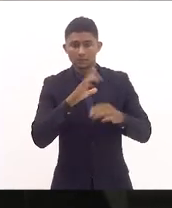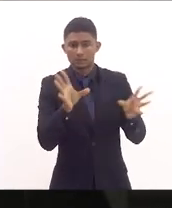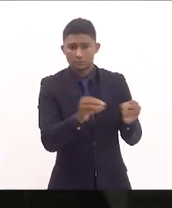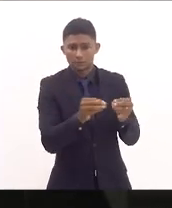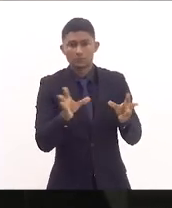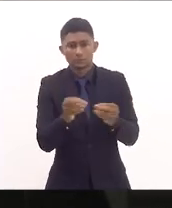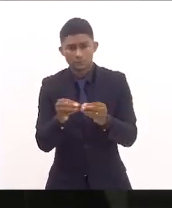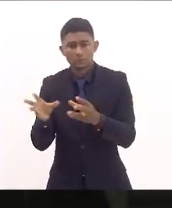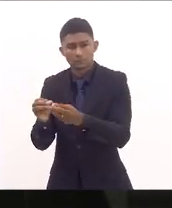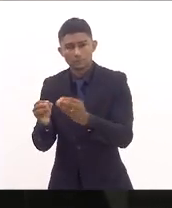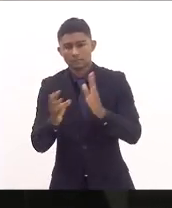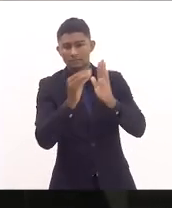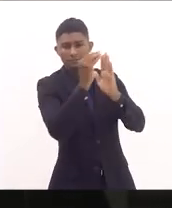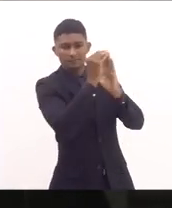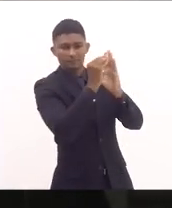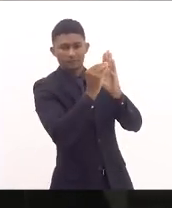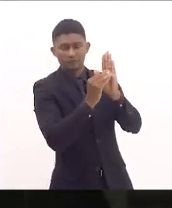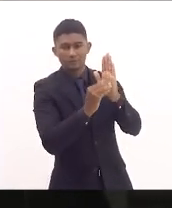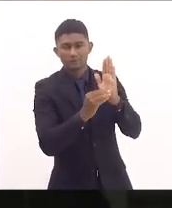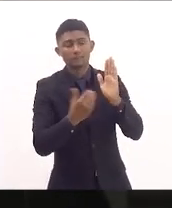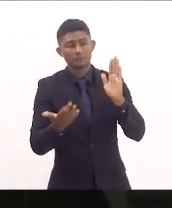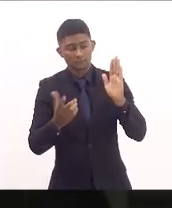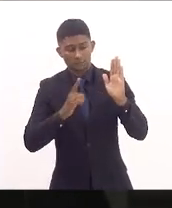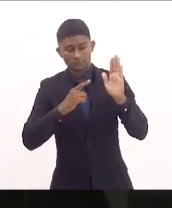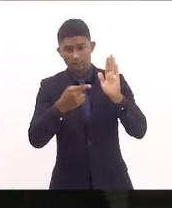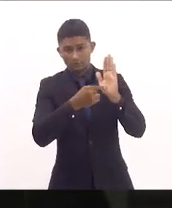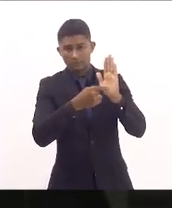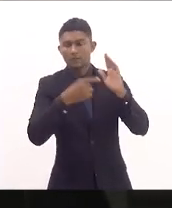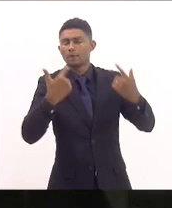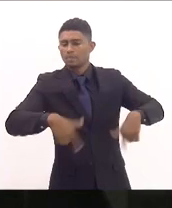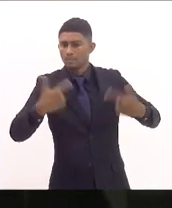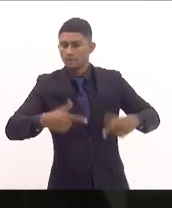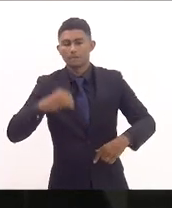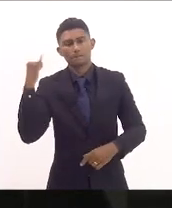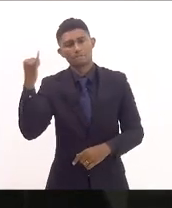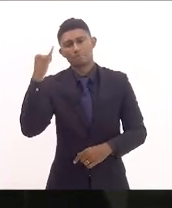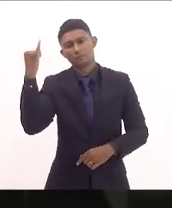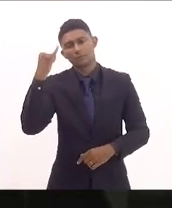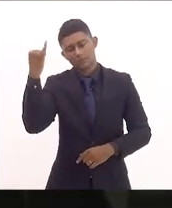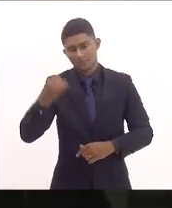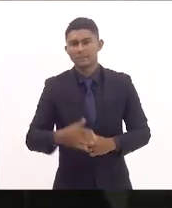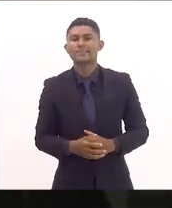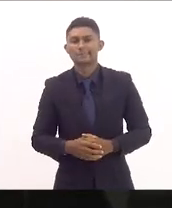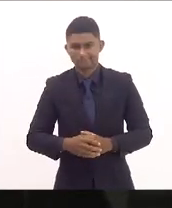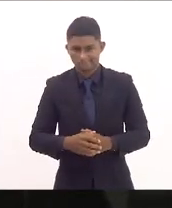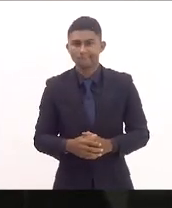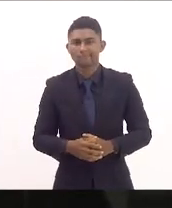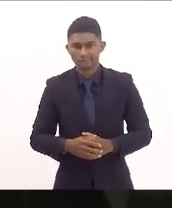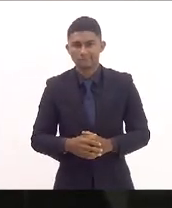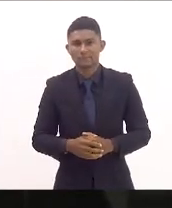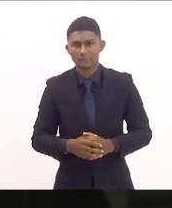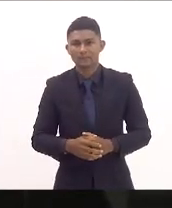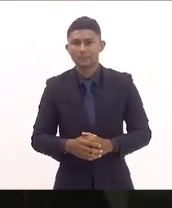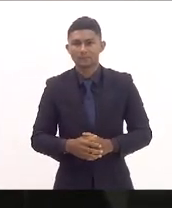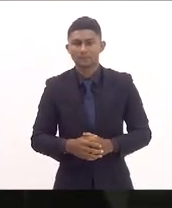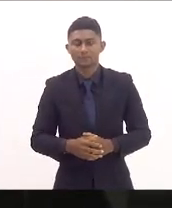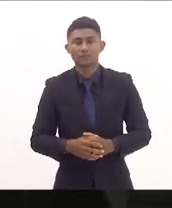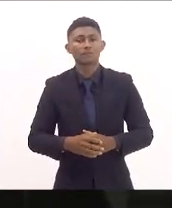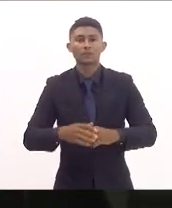Legislativa então é um trabalho digno de registro deputada Alana